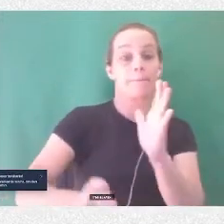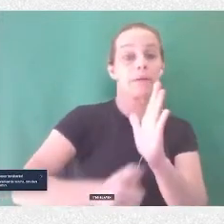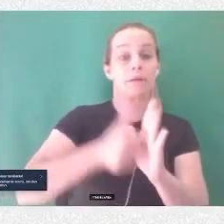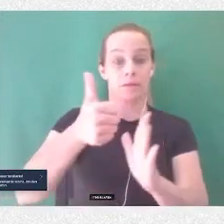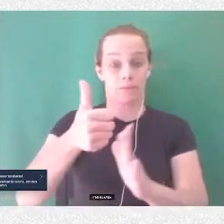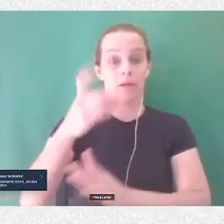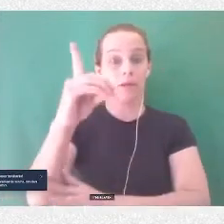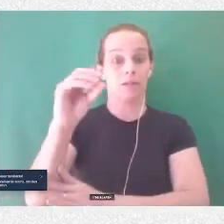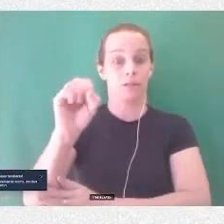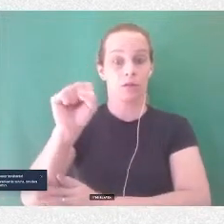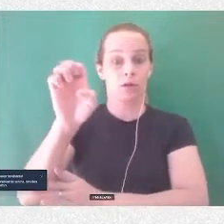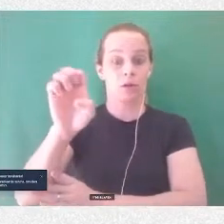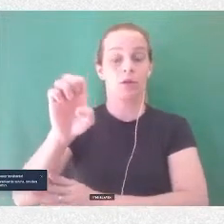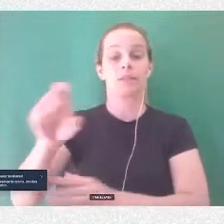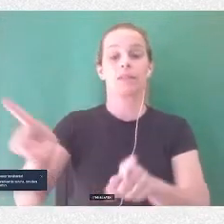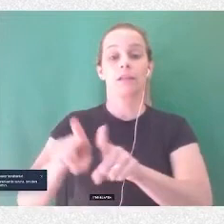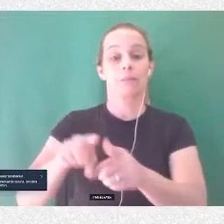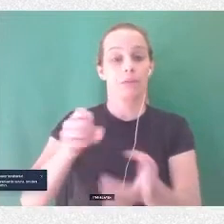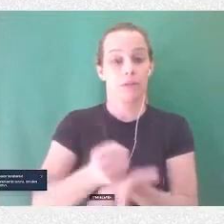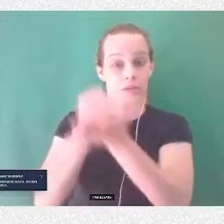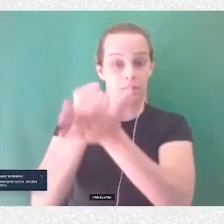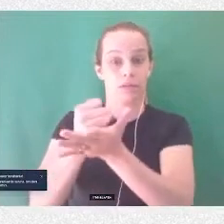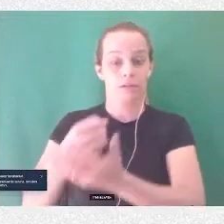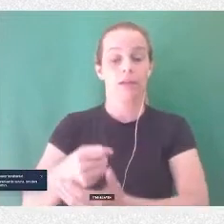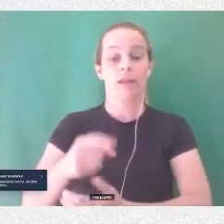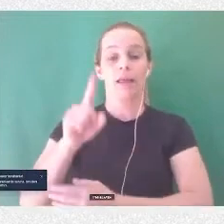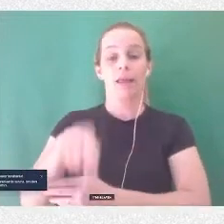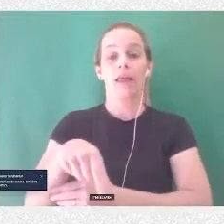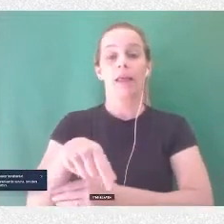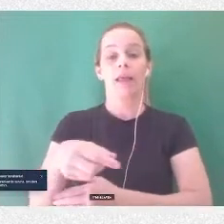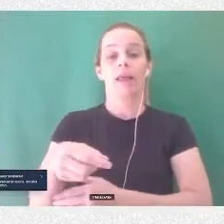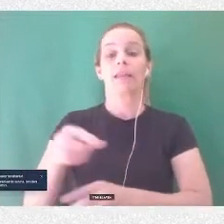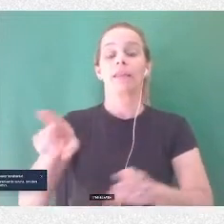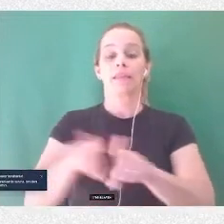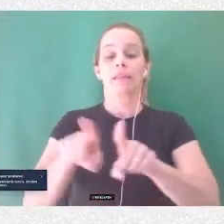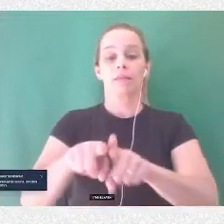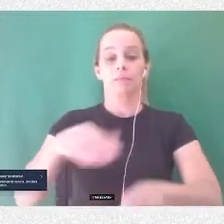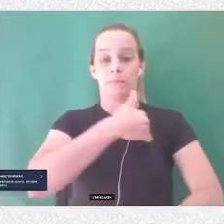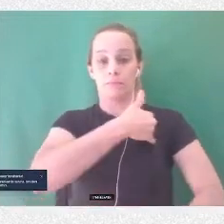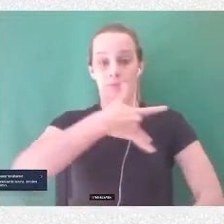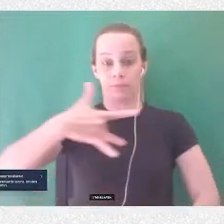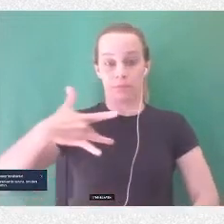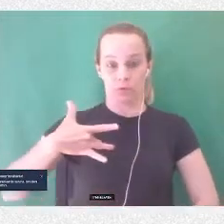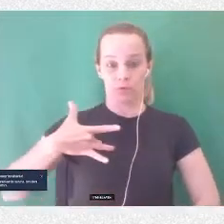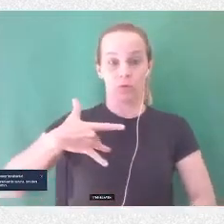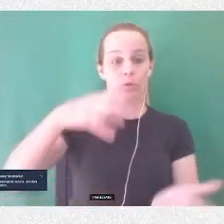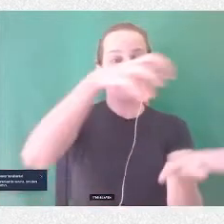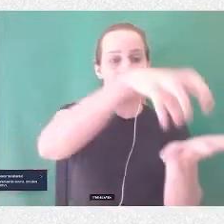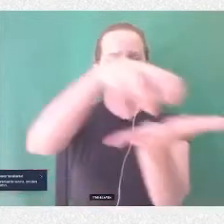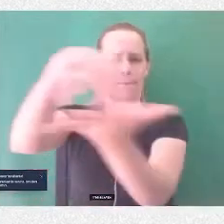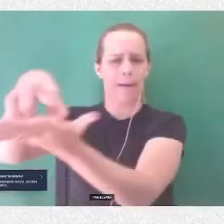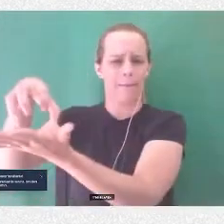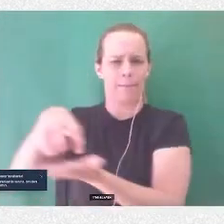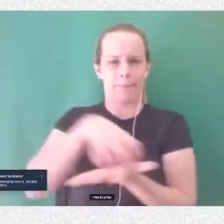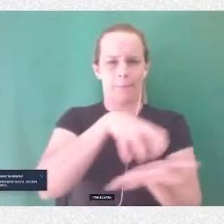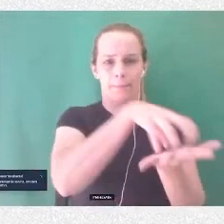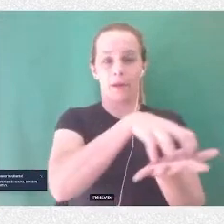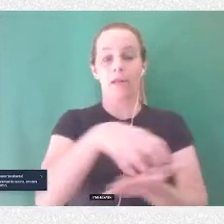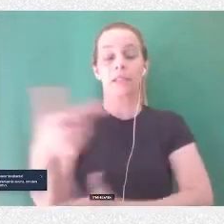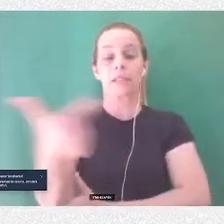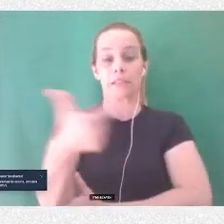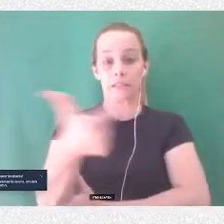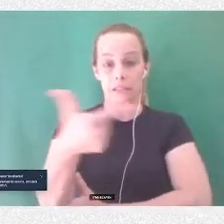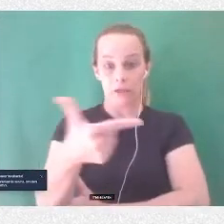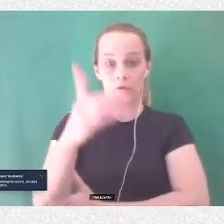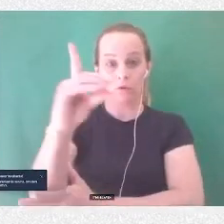as doses de reforço têm sido aplicadas nas unidades básicas de saúde de forma descentralizada. E as segundas doses ainda